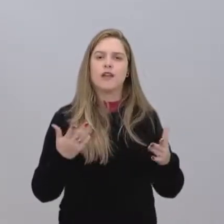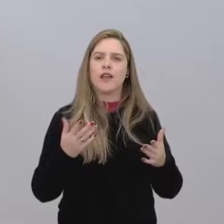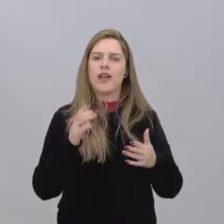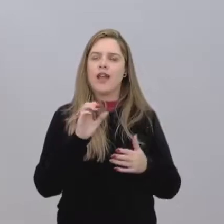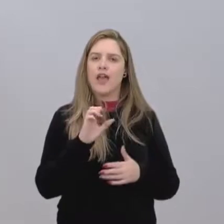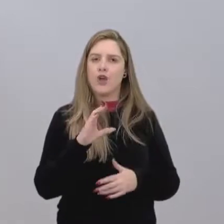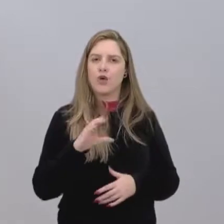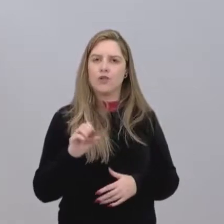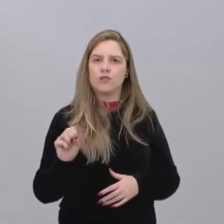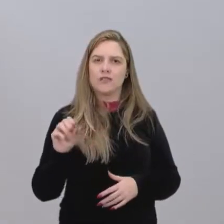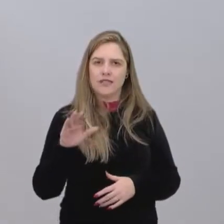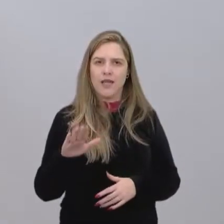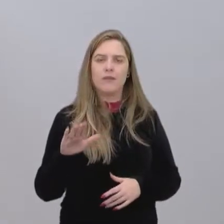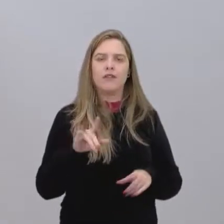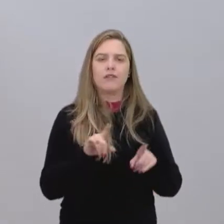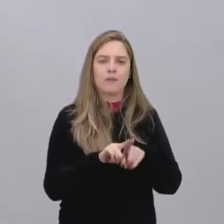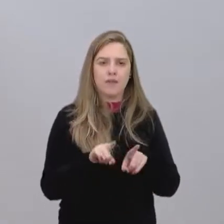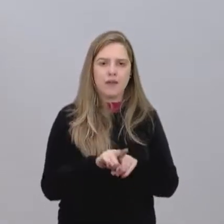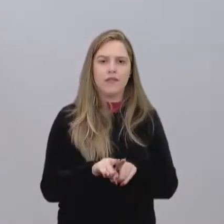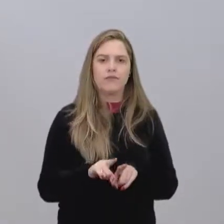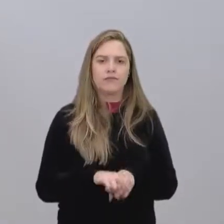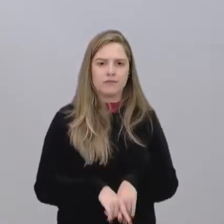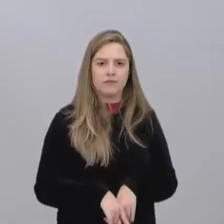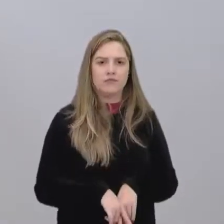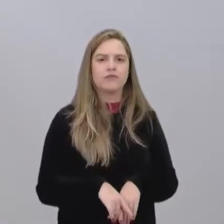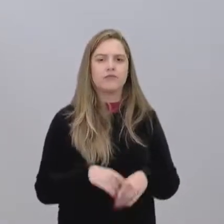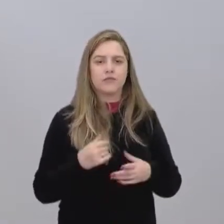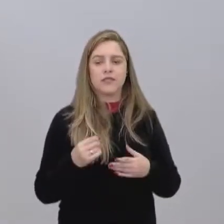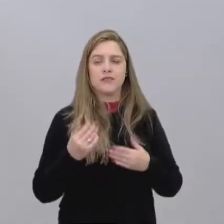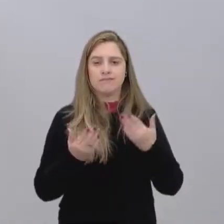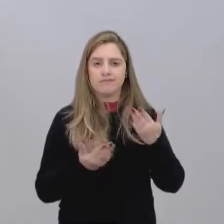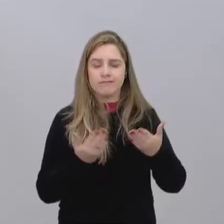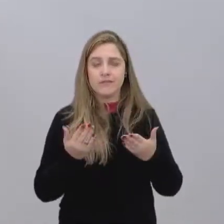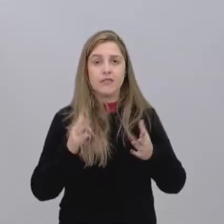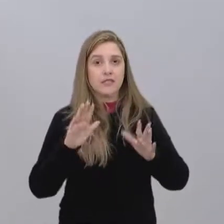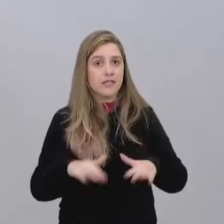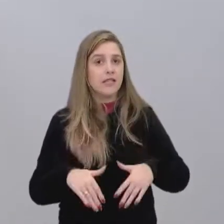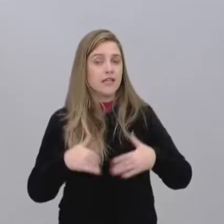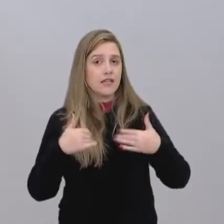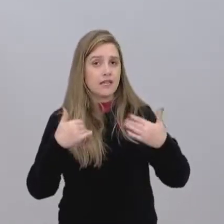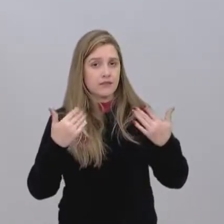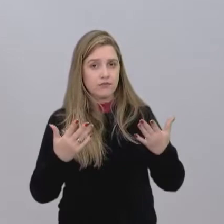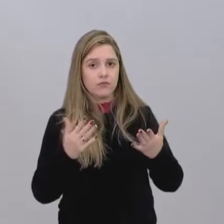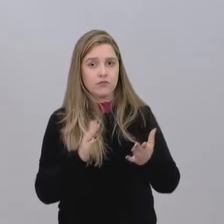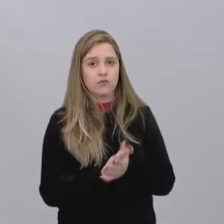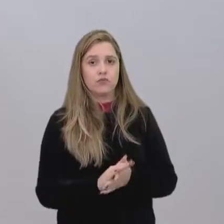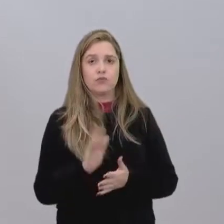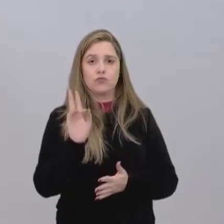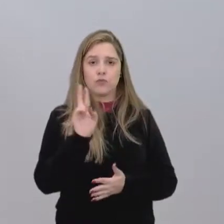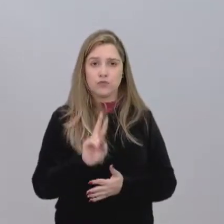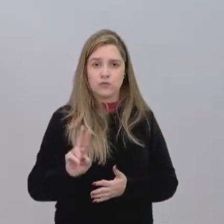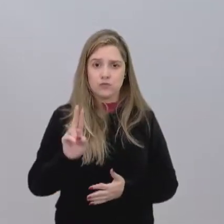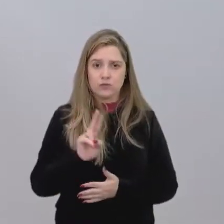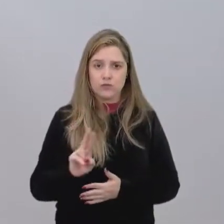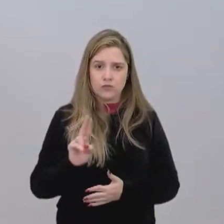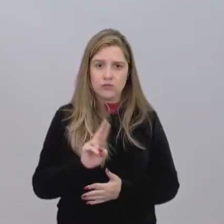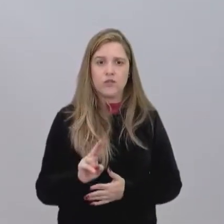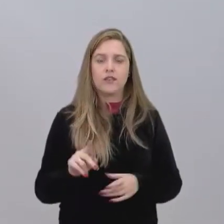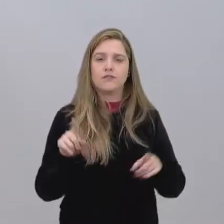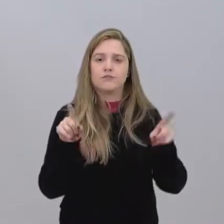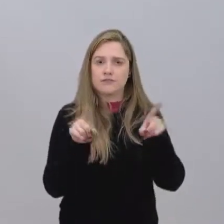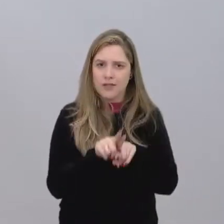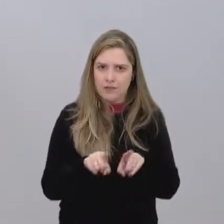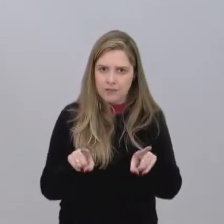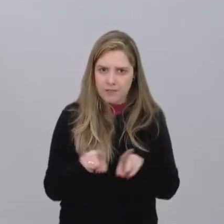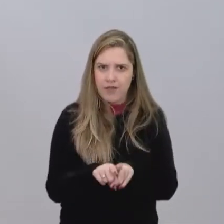ecossistemas, né, e nessas outras áreas. E aí, o uso dos agrotóxicos